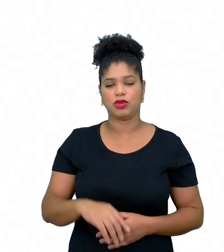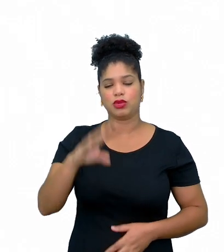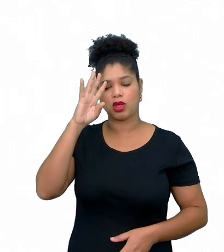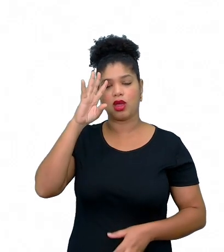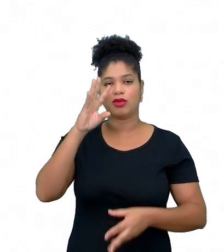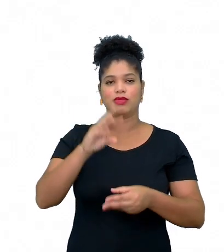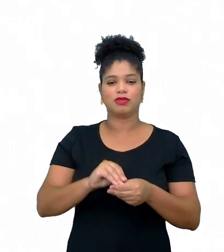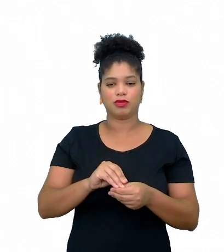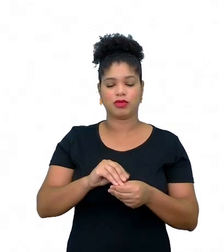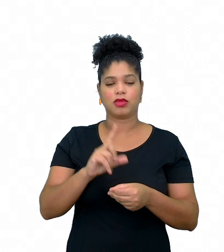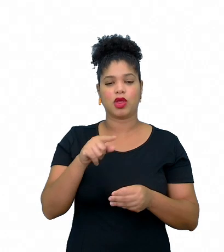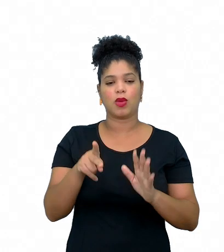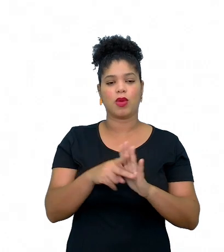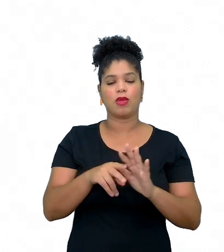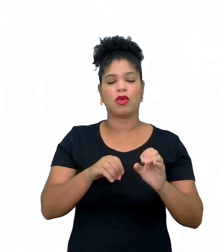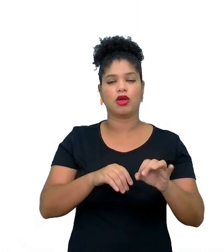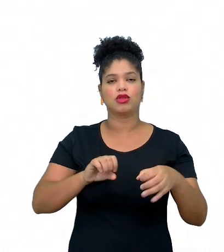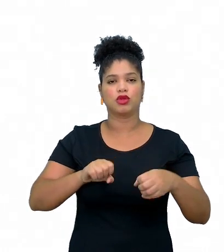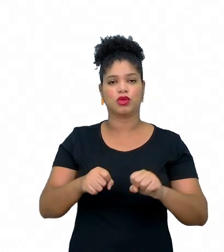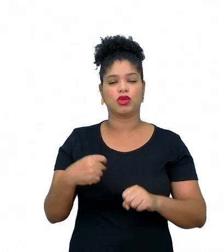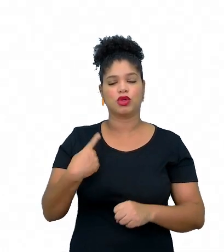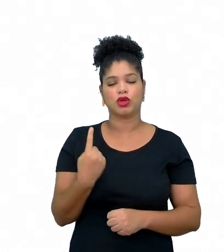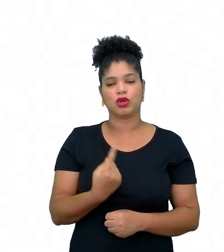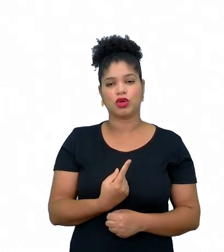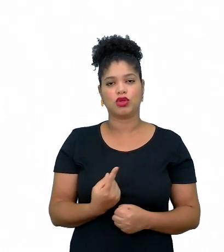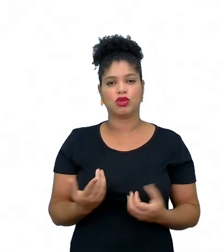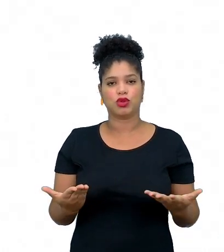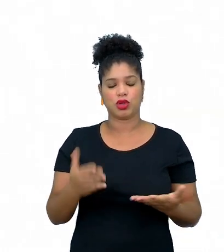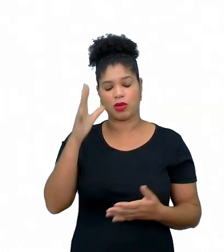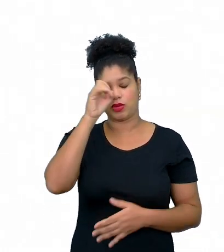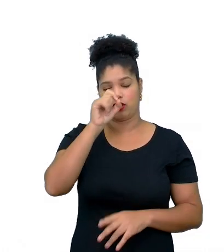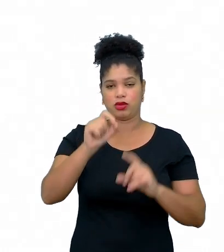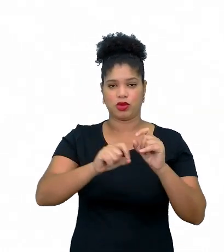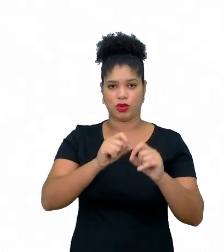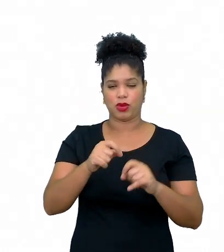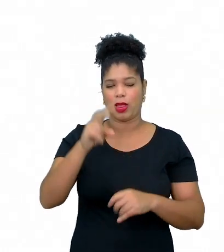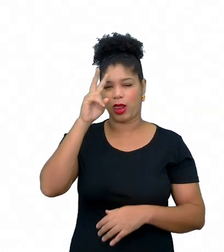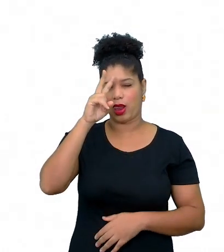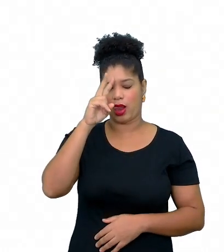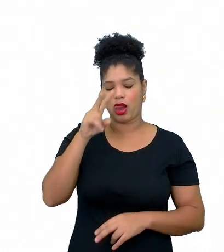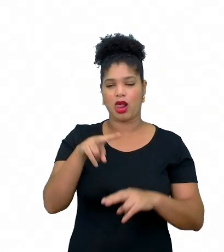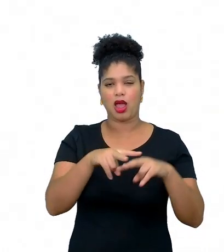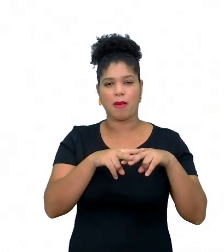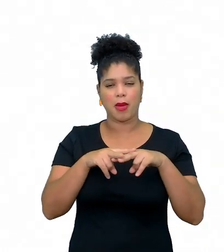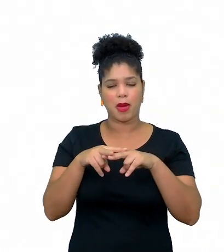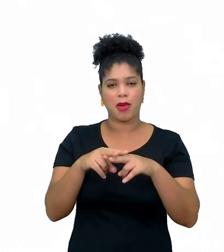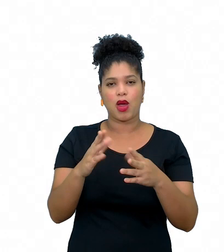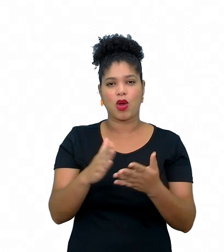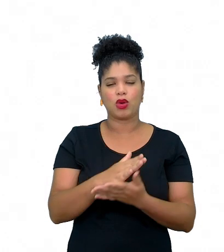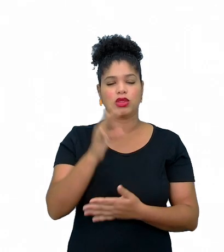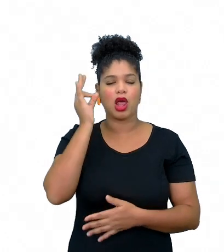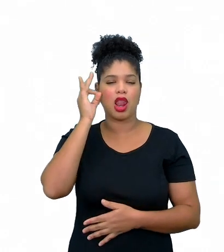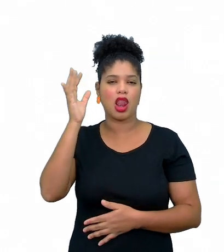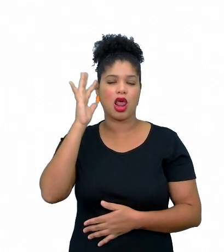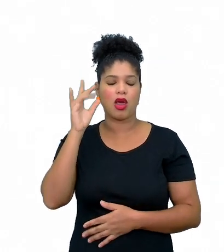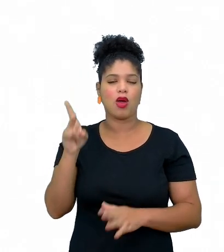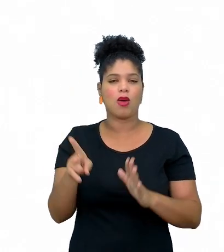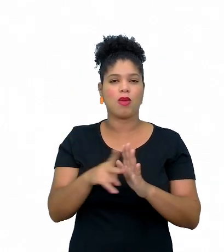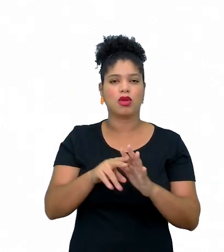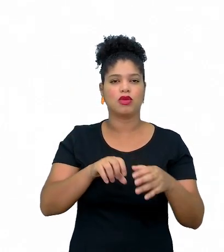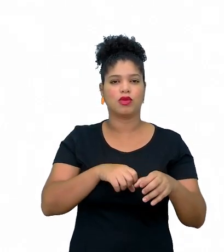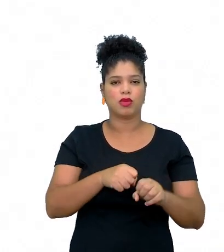Sistematização desse encontro de formação. O que nós vimos aqui hoje? Revisitamos os aspectos teóricos da formação de etapa,